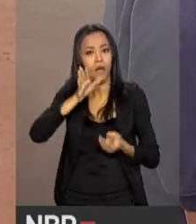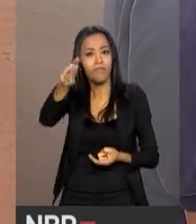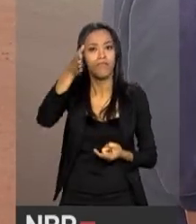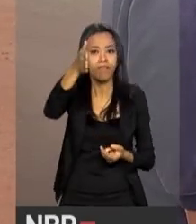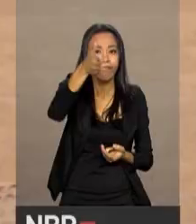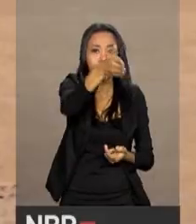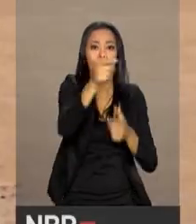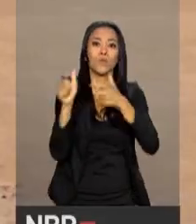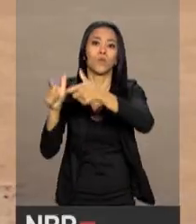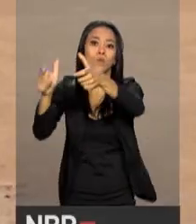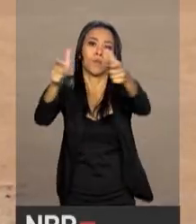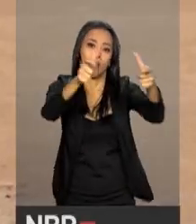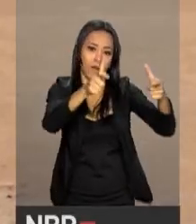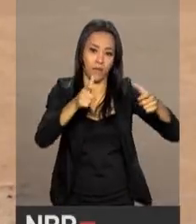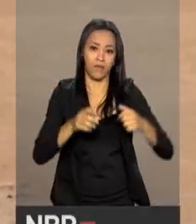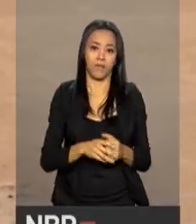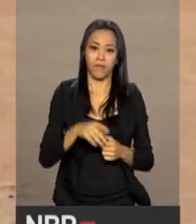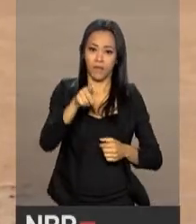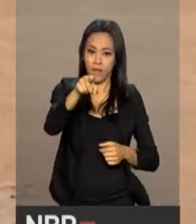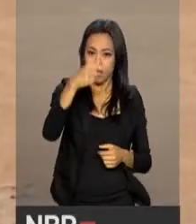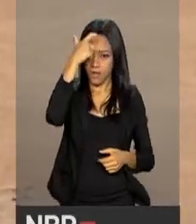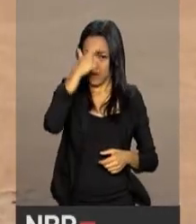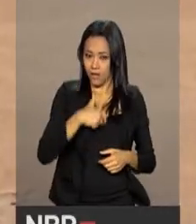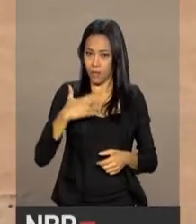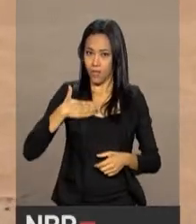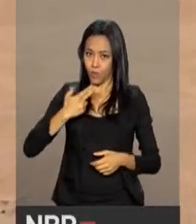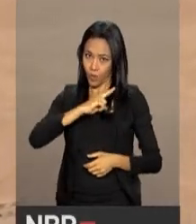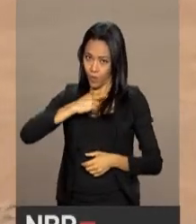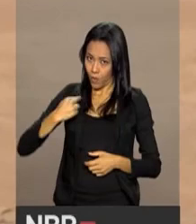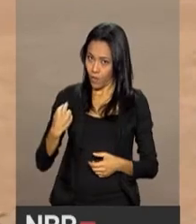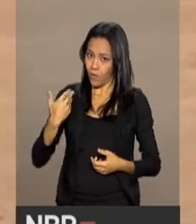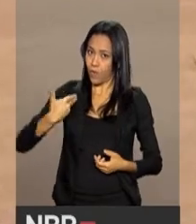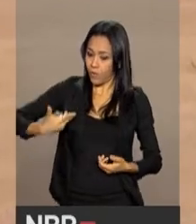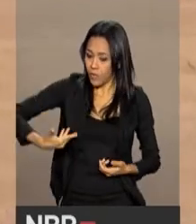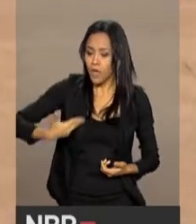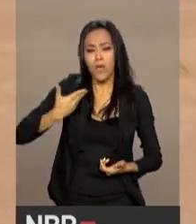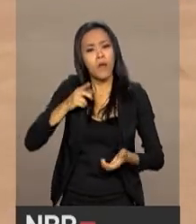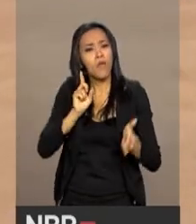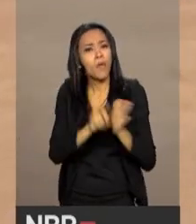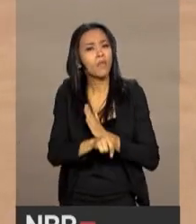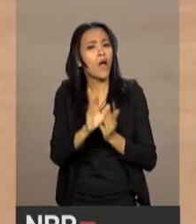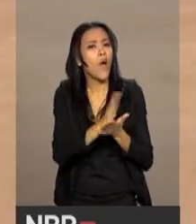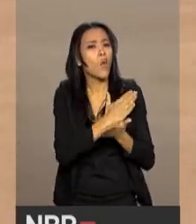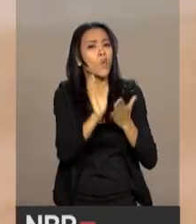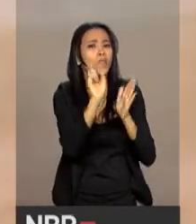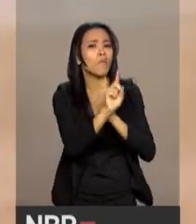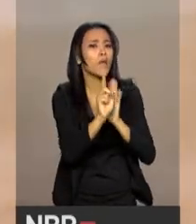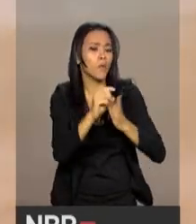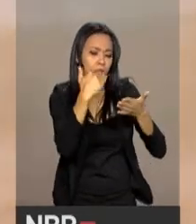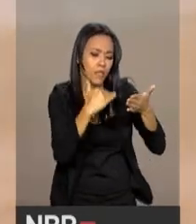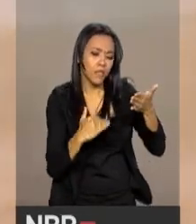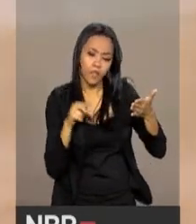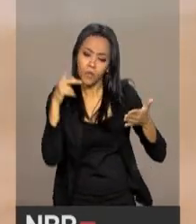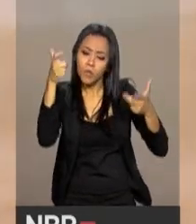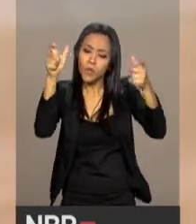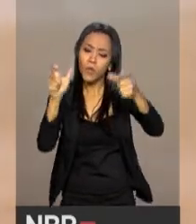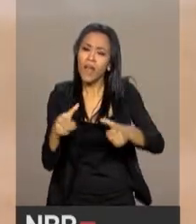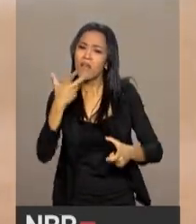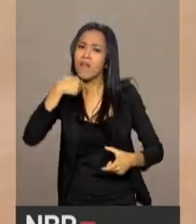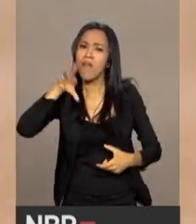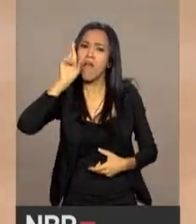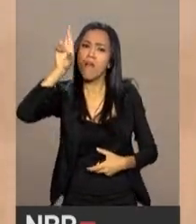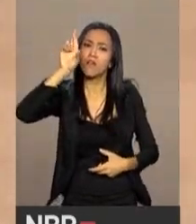produtivas som elton recenseador do censo agro está realizando hoje quando se pergunta a respeito do seu vencimento quem é o responsável pela direção